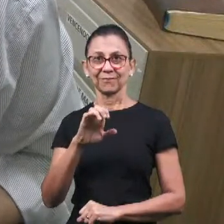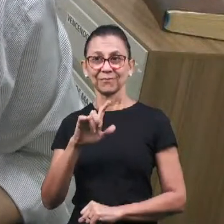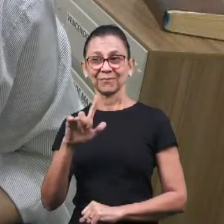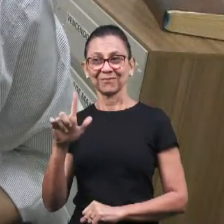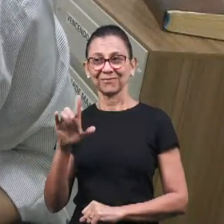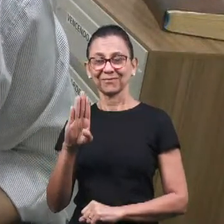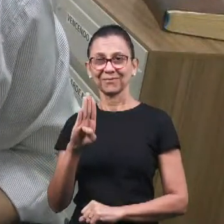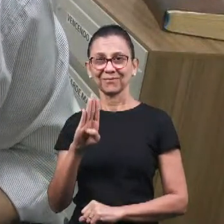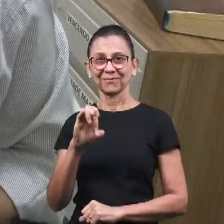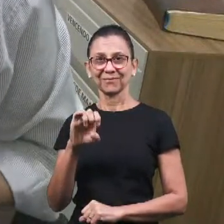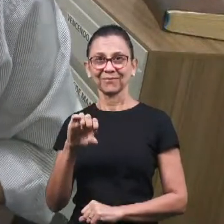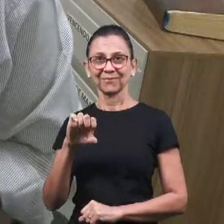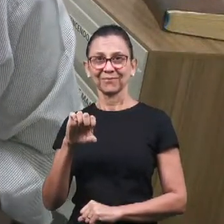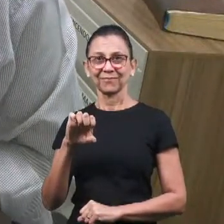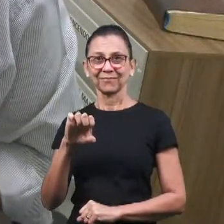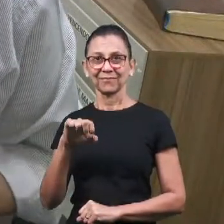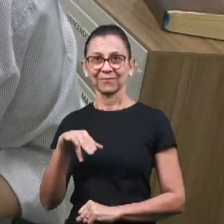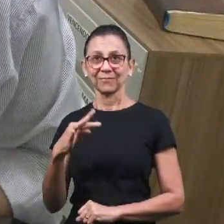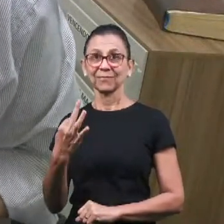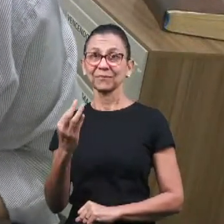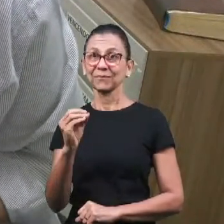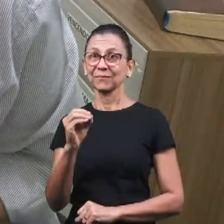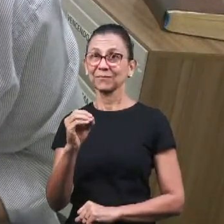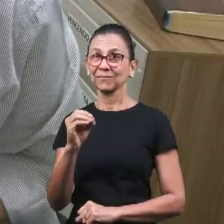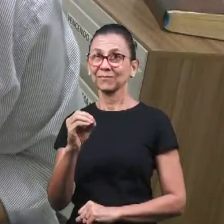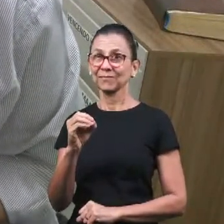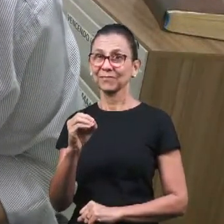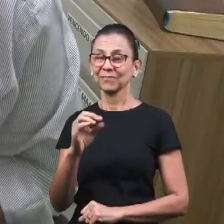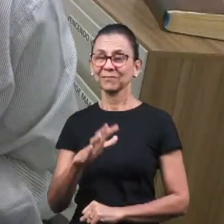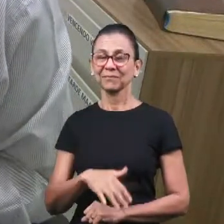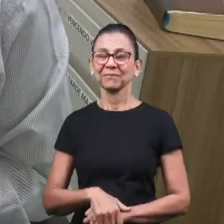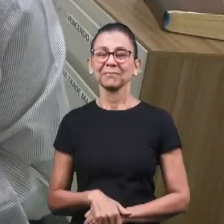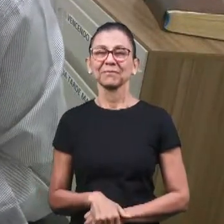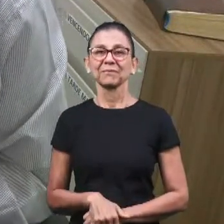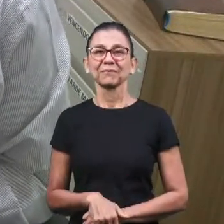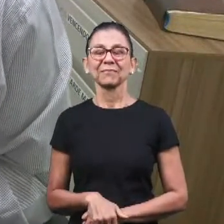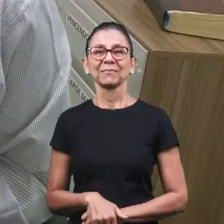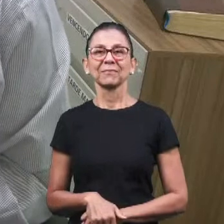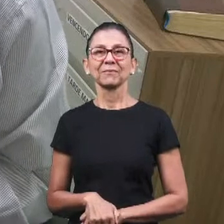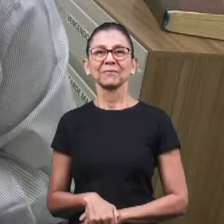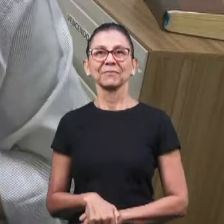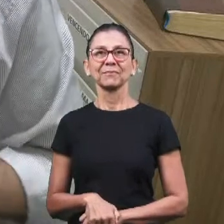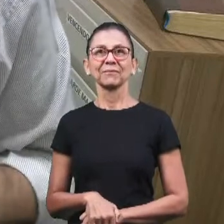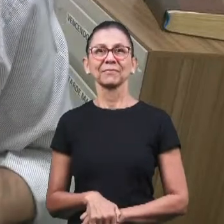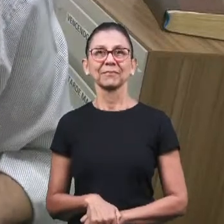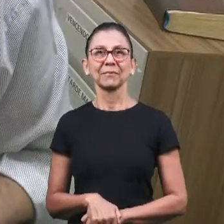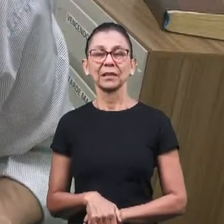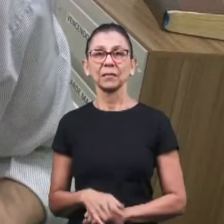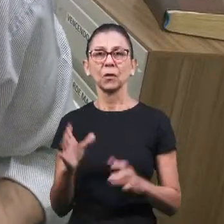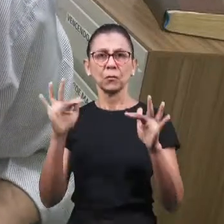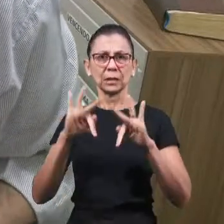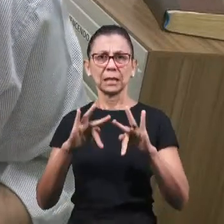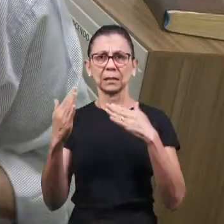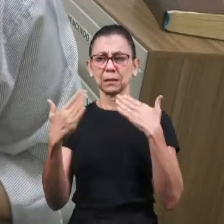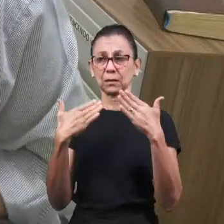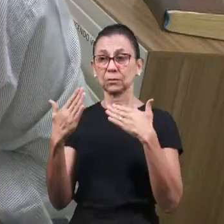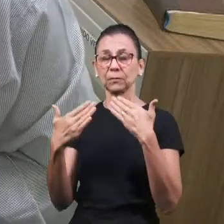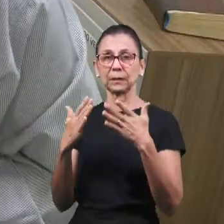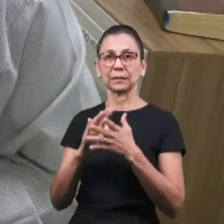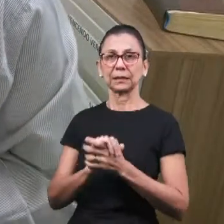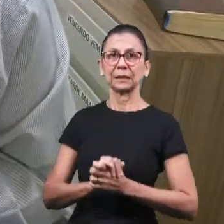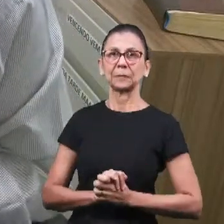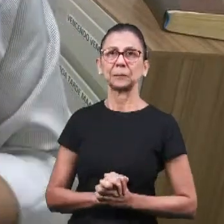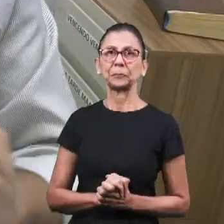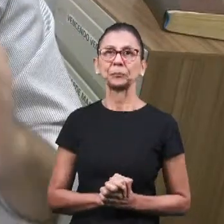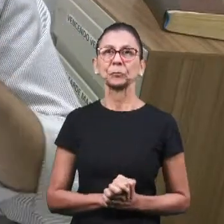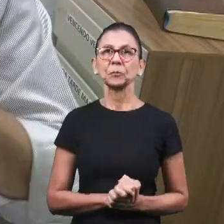rapidinho, 7h50. Vamos finalizar essa conversa, esse bate-papo. Certamente vai ter parte 2. Mas eu gostaria que